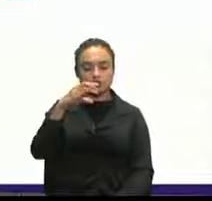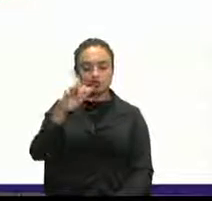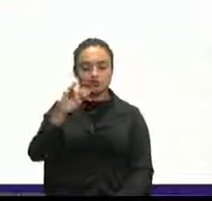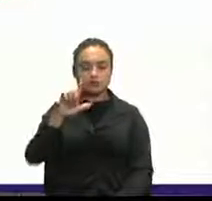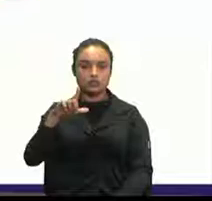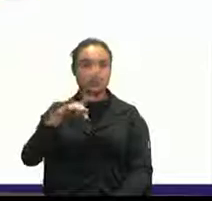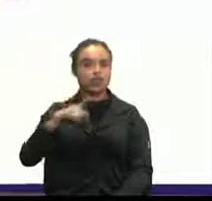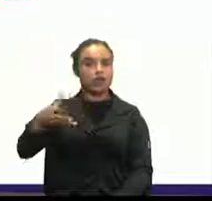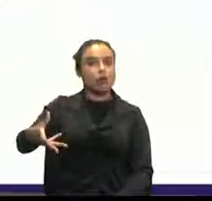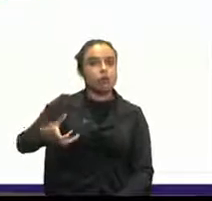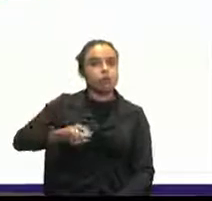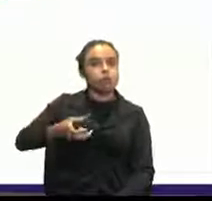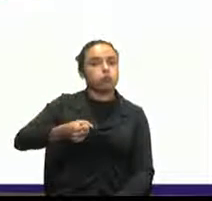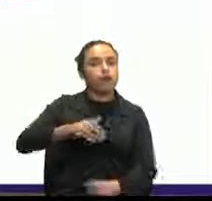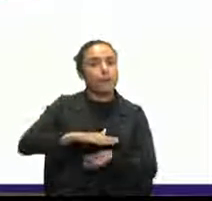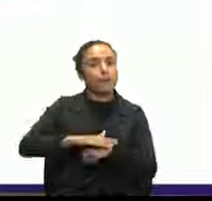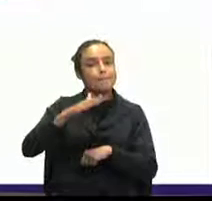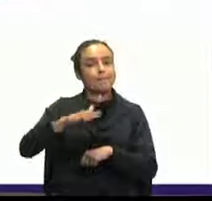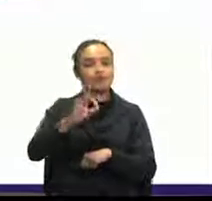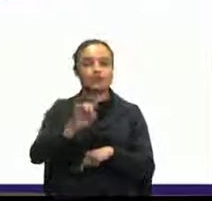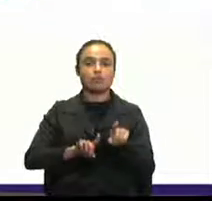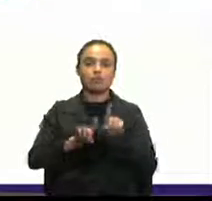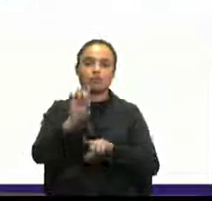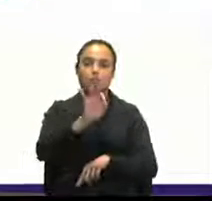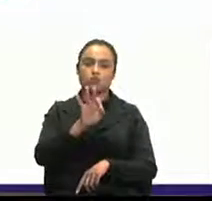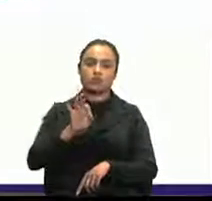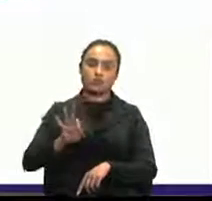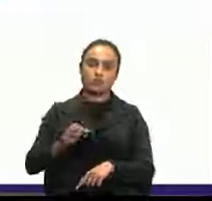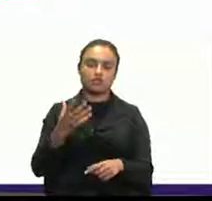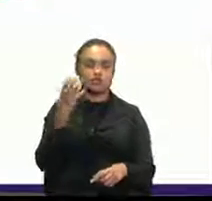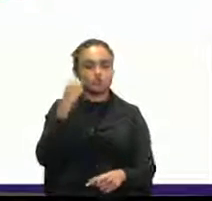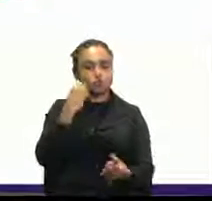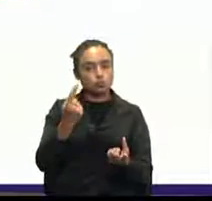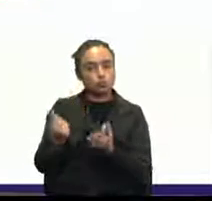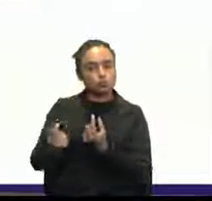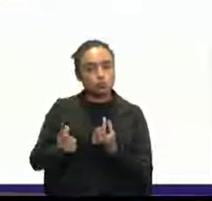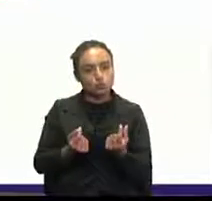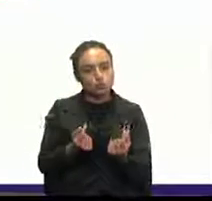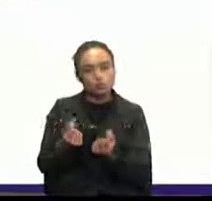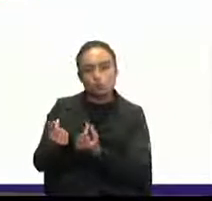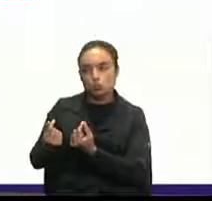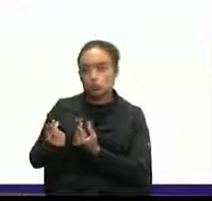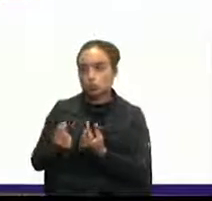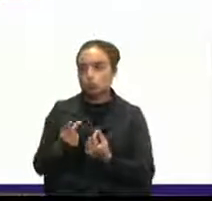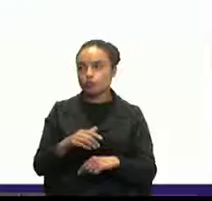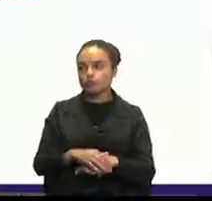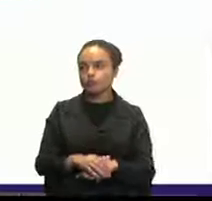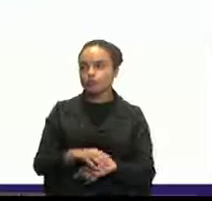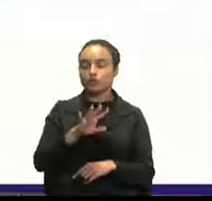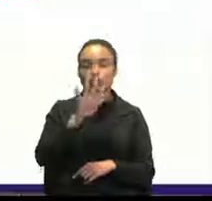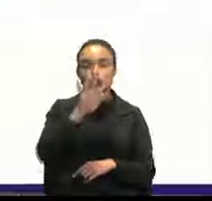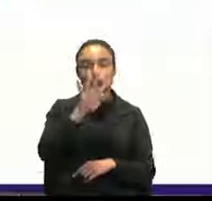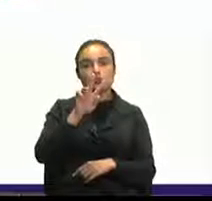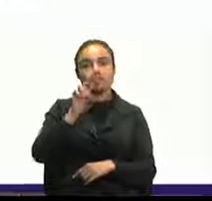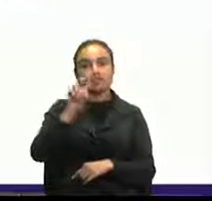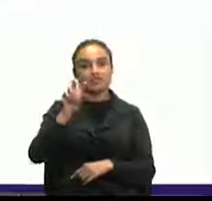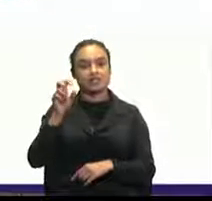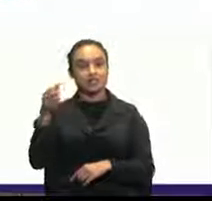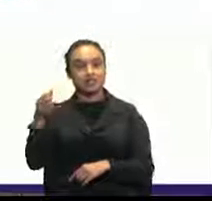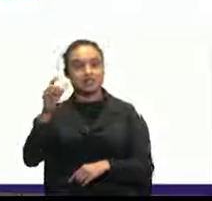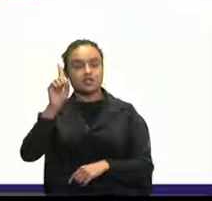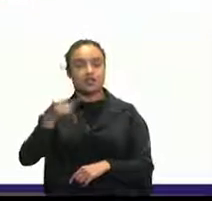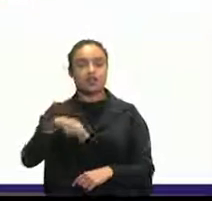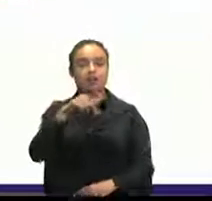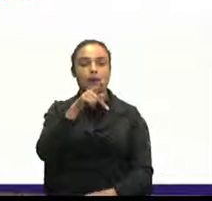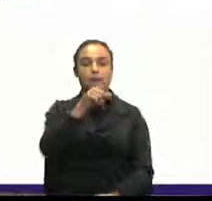código quatro cinco ou seis tudo bem sabe quando você vê uma ação com finais 4 56 são ações preferenciais que você vai